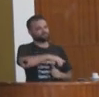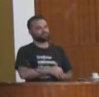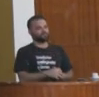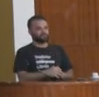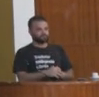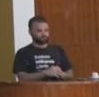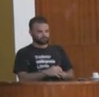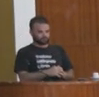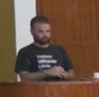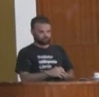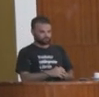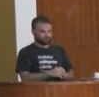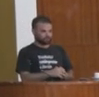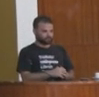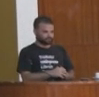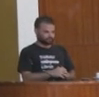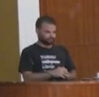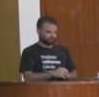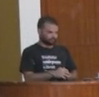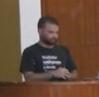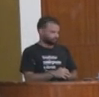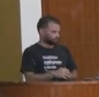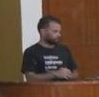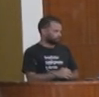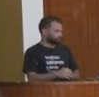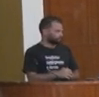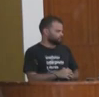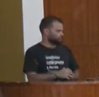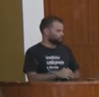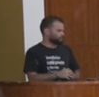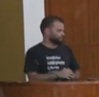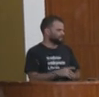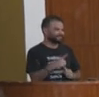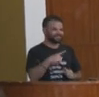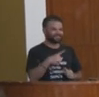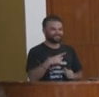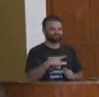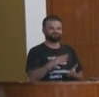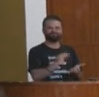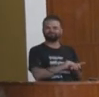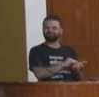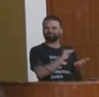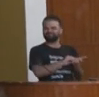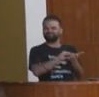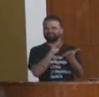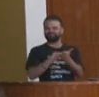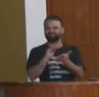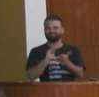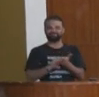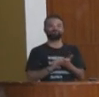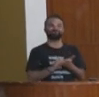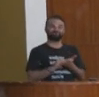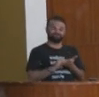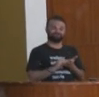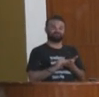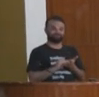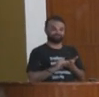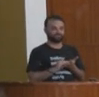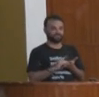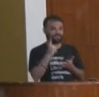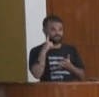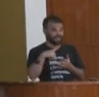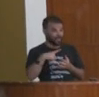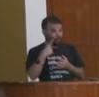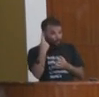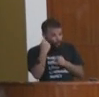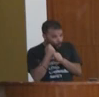e uma defasagem também do mesmo tamanho. A gente possui um ano de um setor